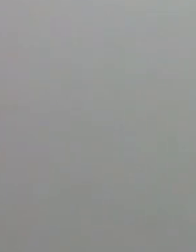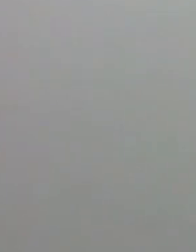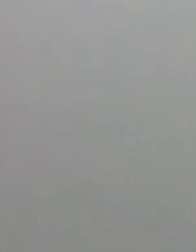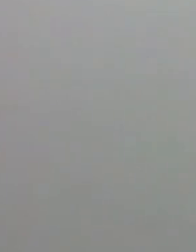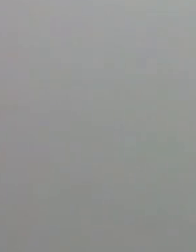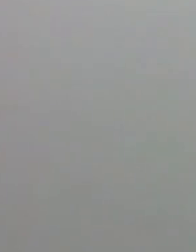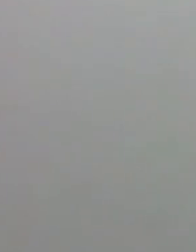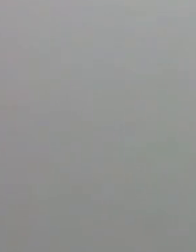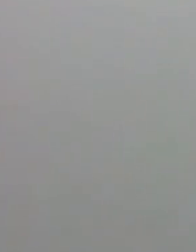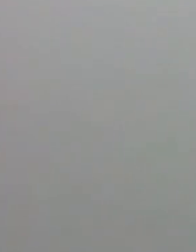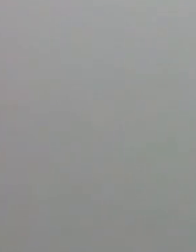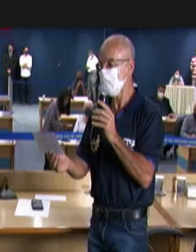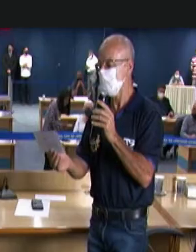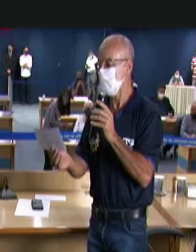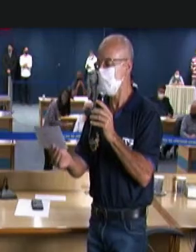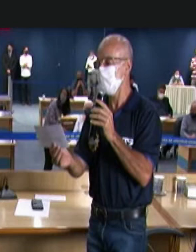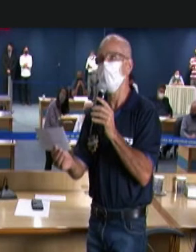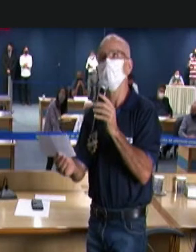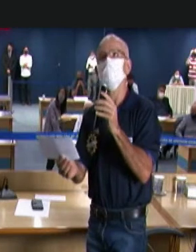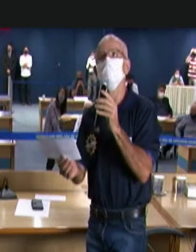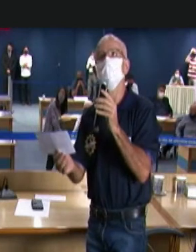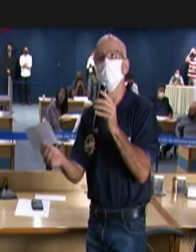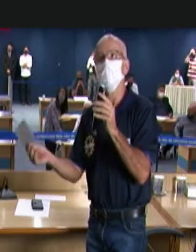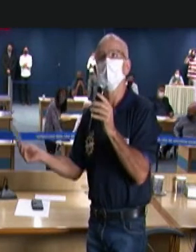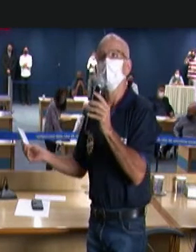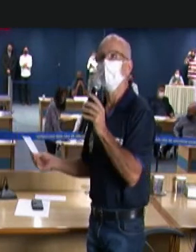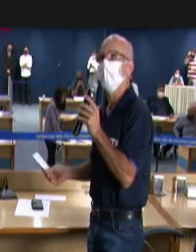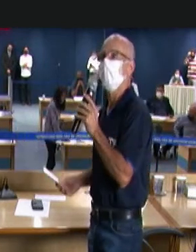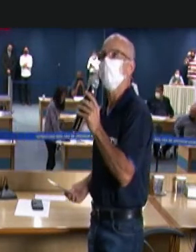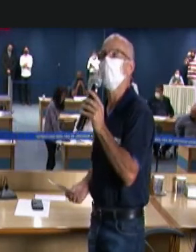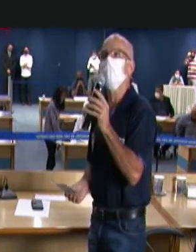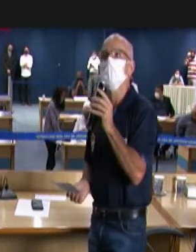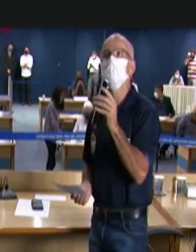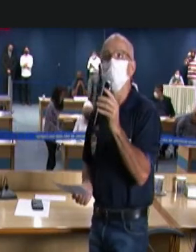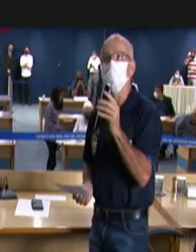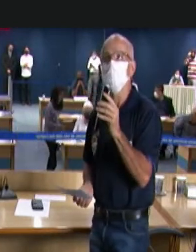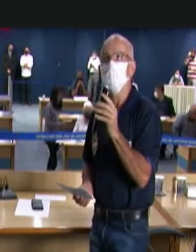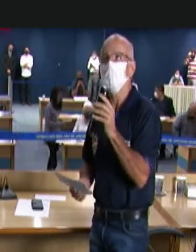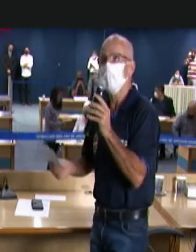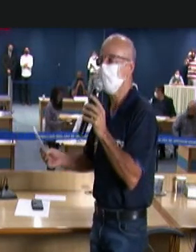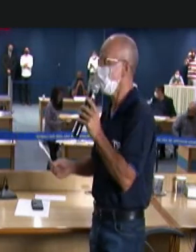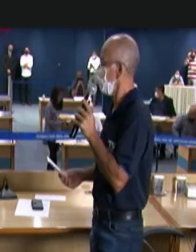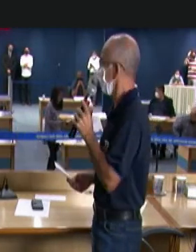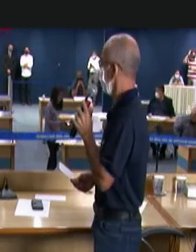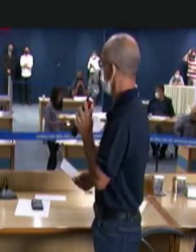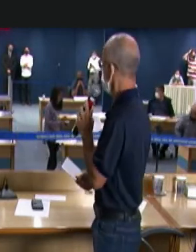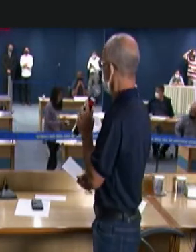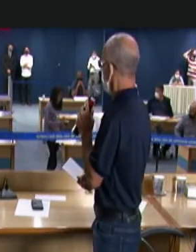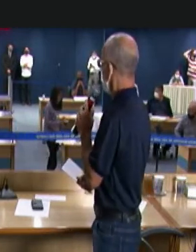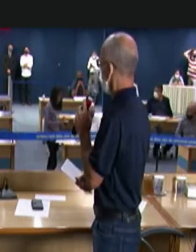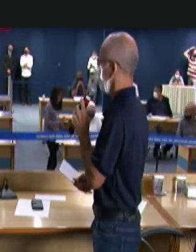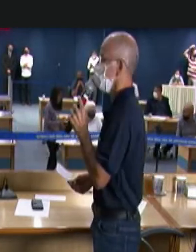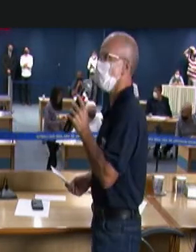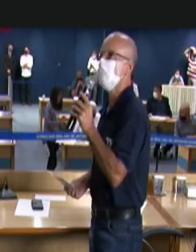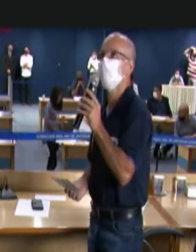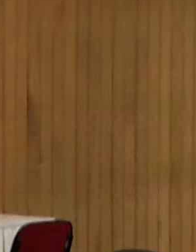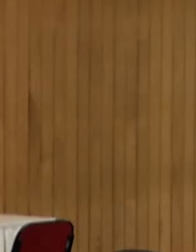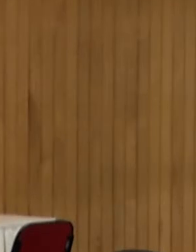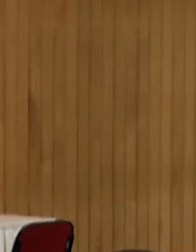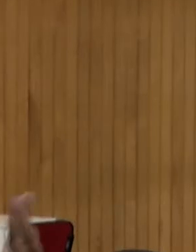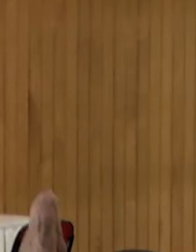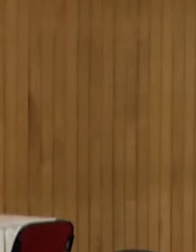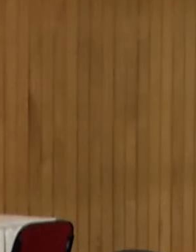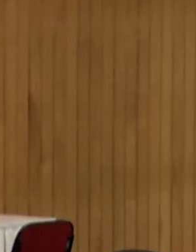poder público da EDP, a concessionária de energia que atende São José, para um encontro de boas-vindas virtual.